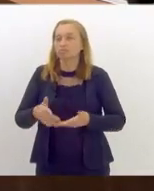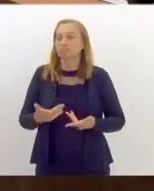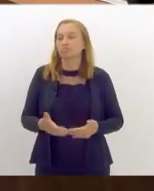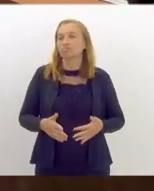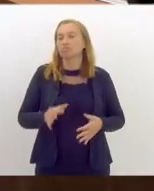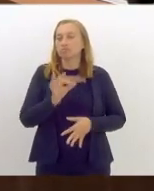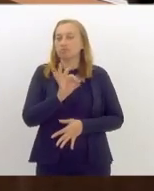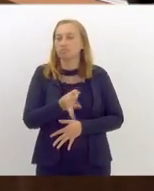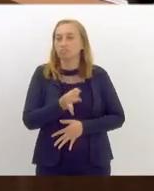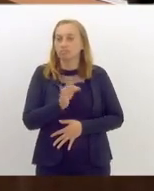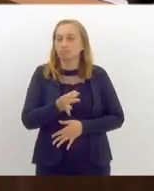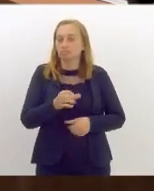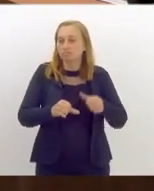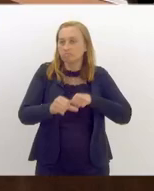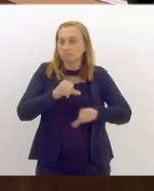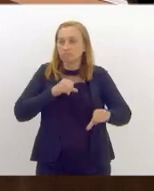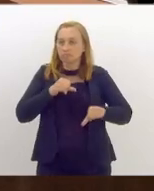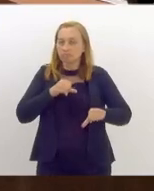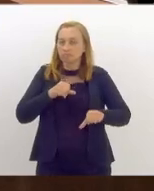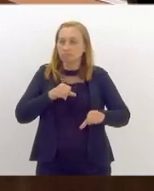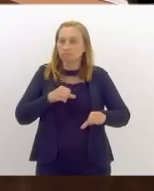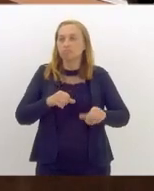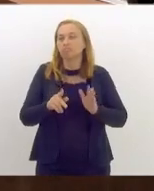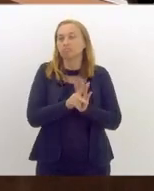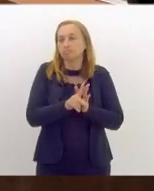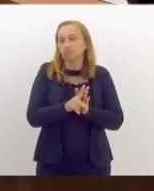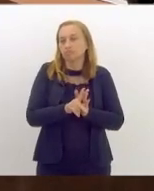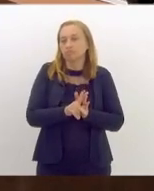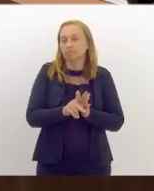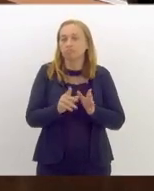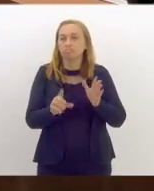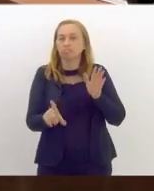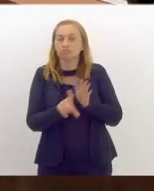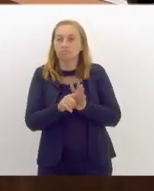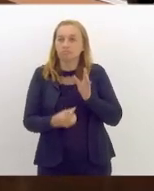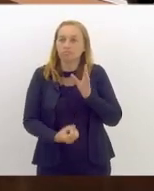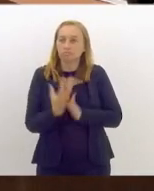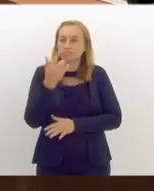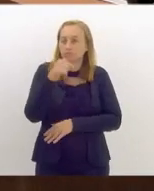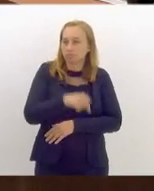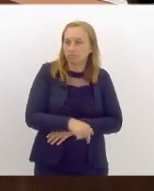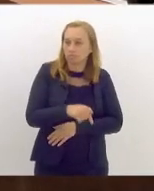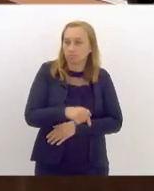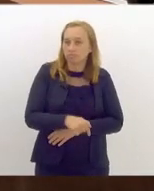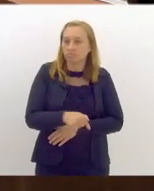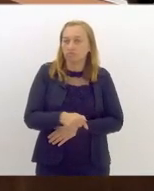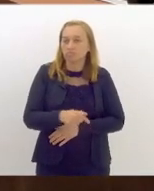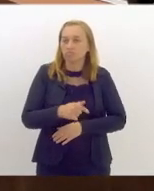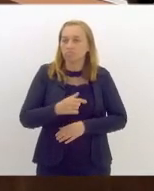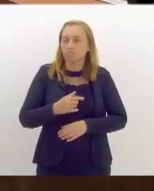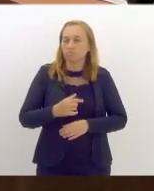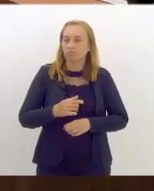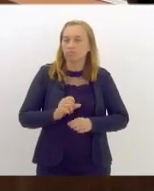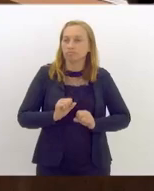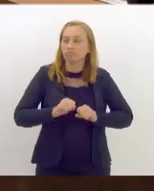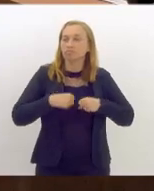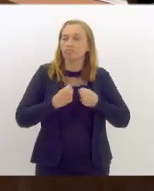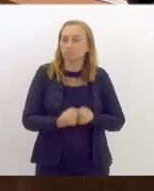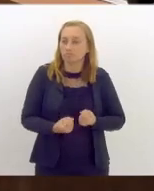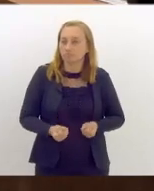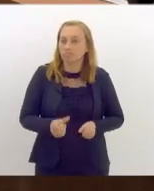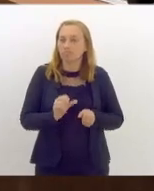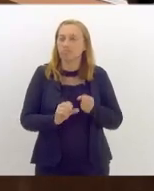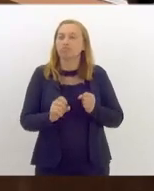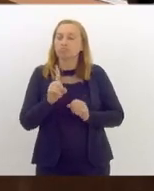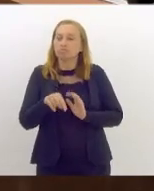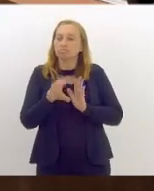exatamente o contrário que o projeto legislativo é tentou providenciar então é